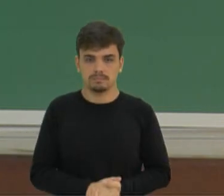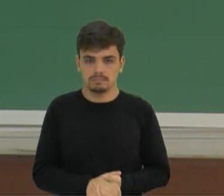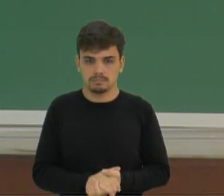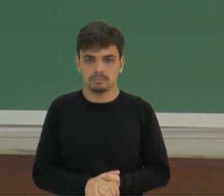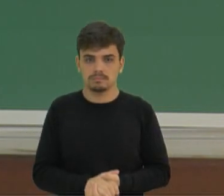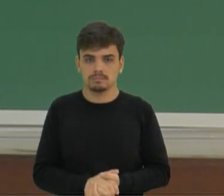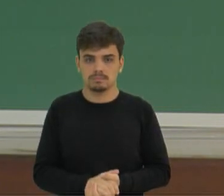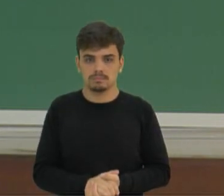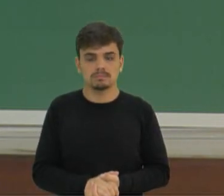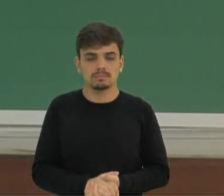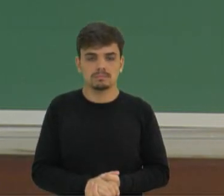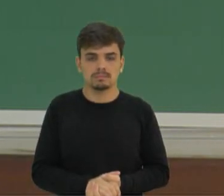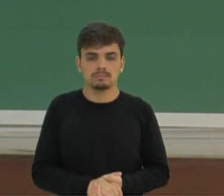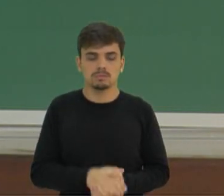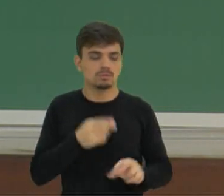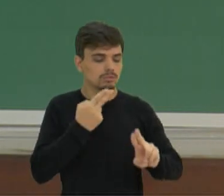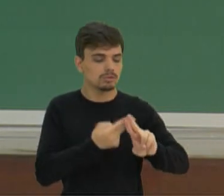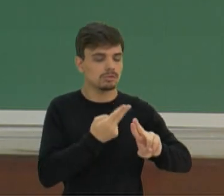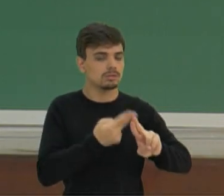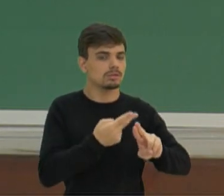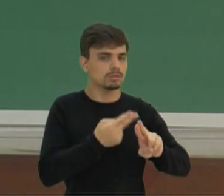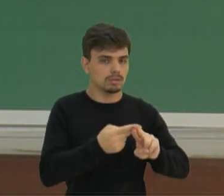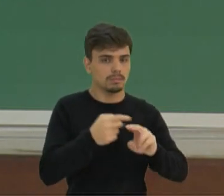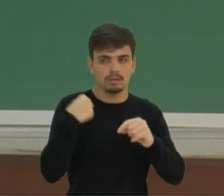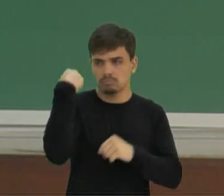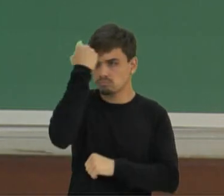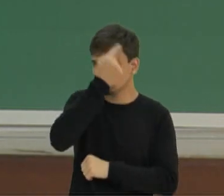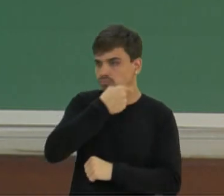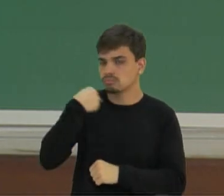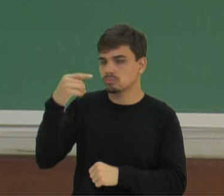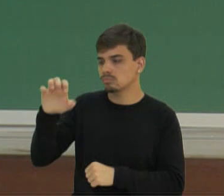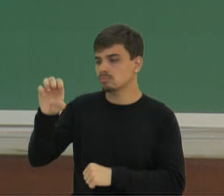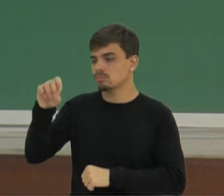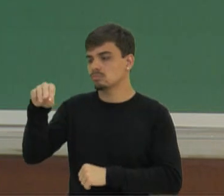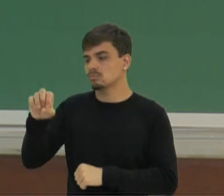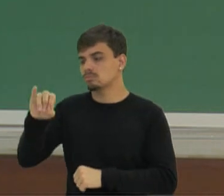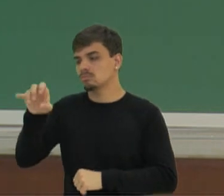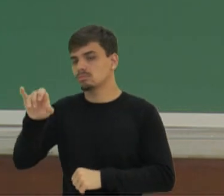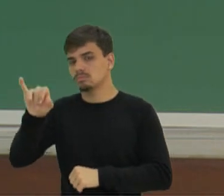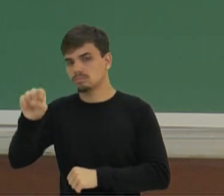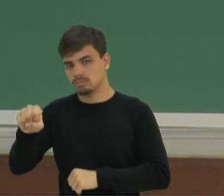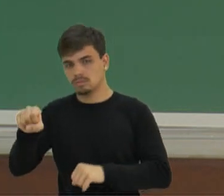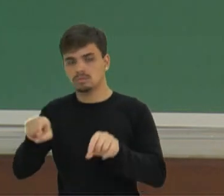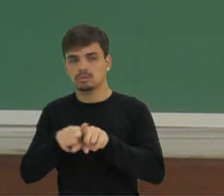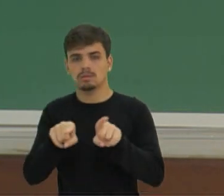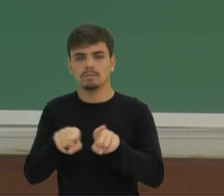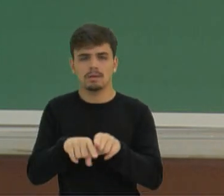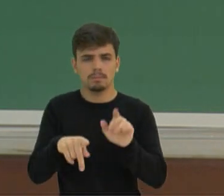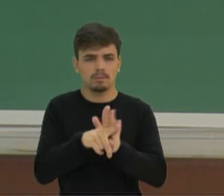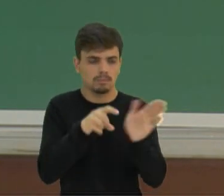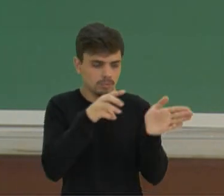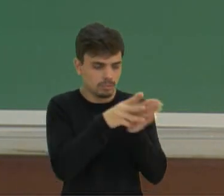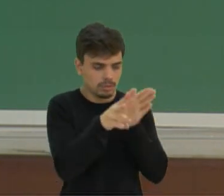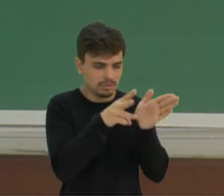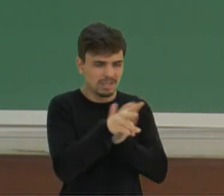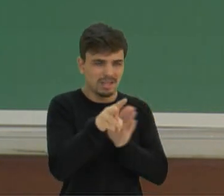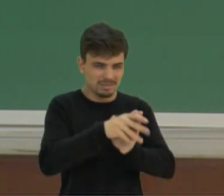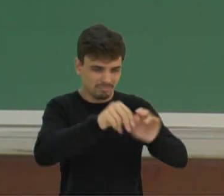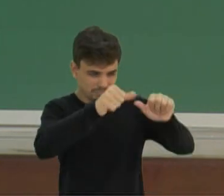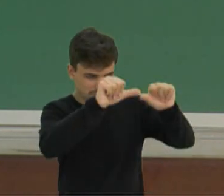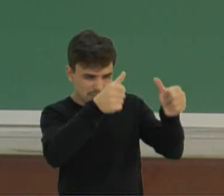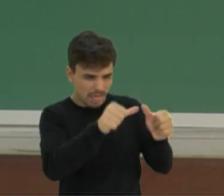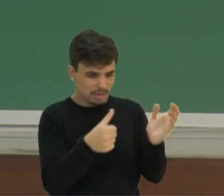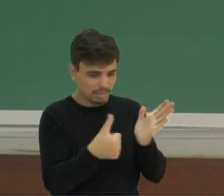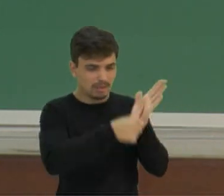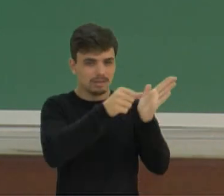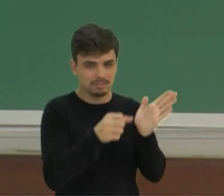dos emojis, que a gente utiliza bastante, as figurinhas de WhatsApp, muita gente conversa às vezes só por figurinhas, né? É um